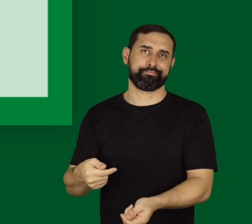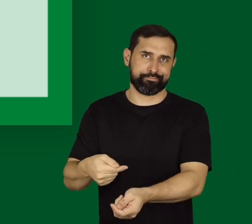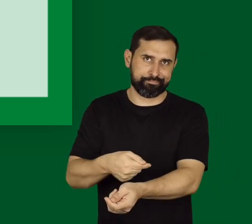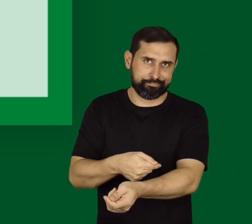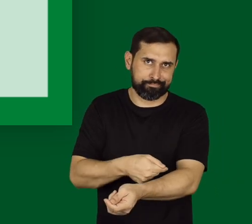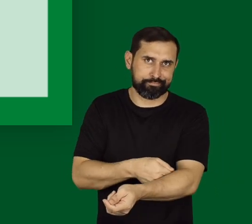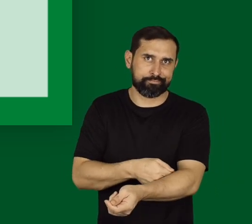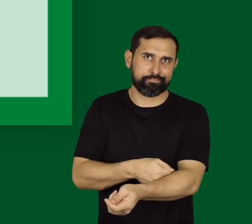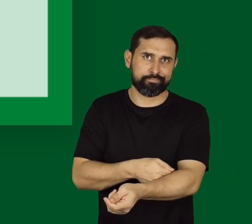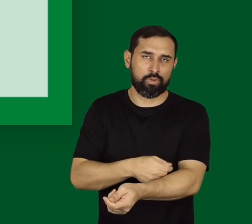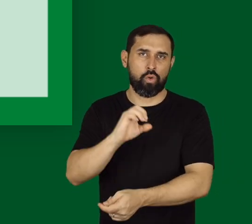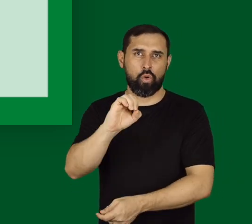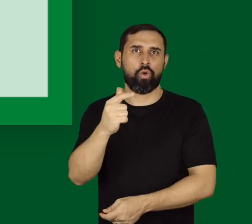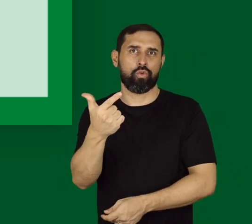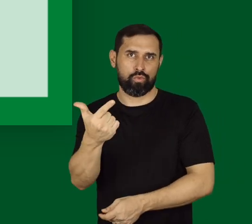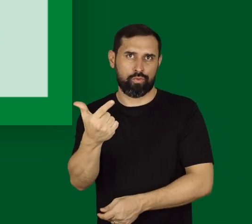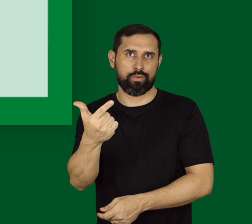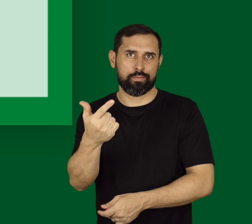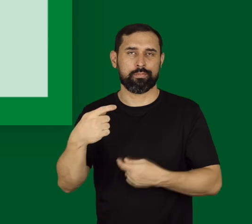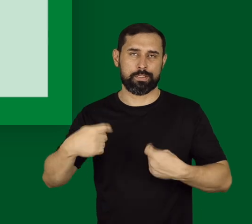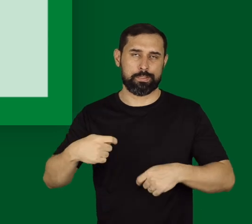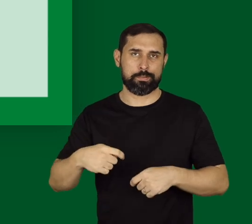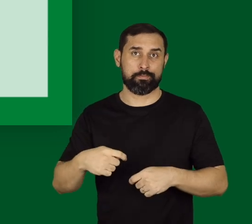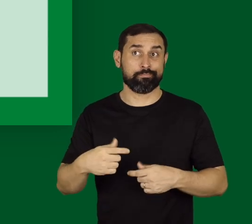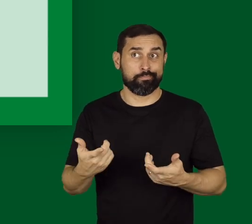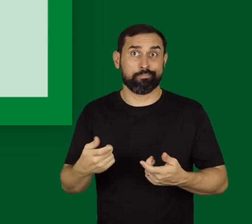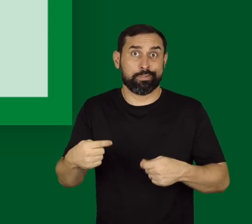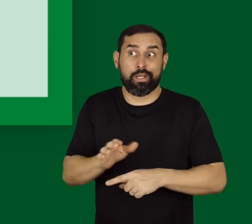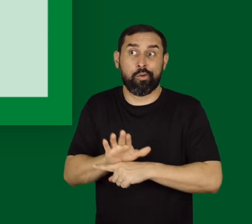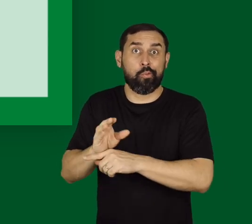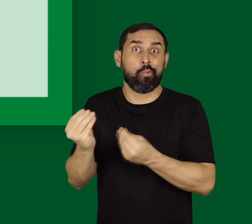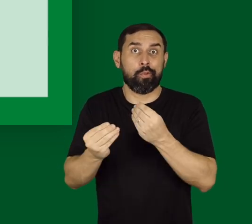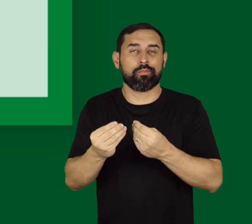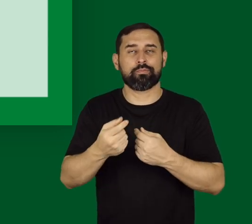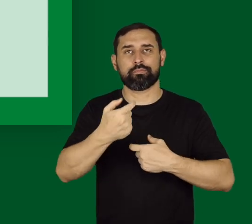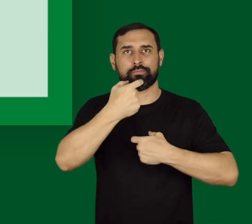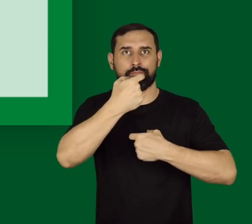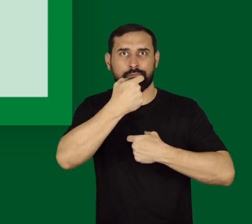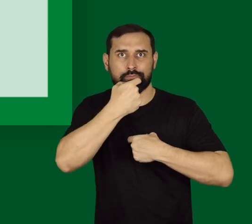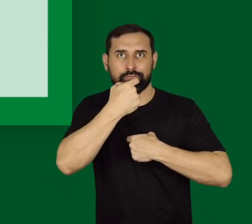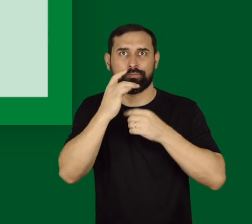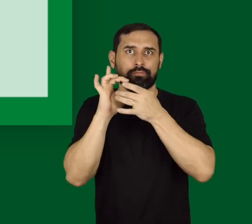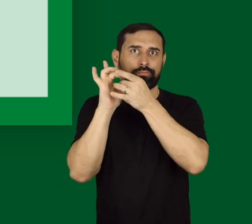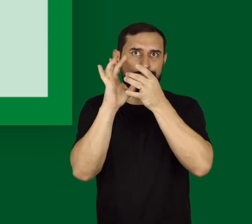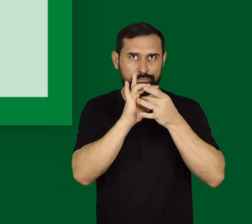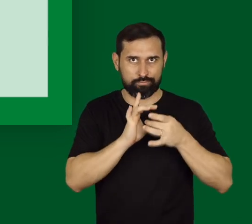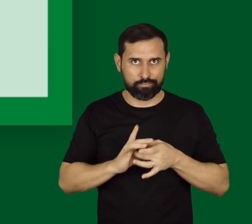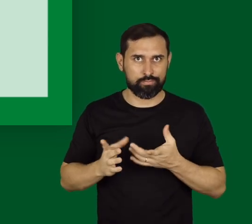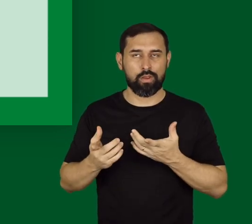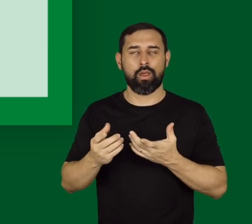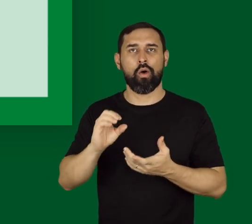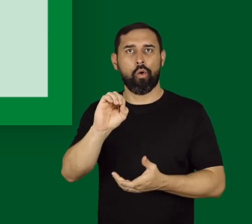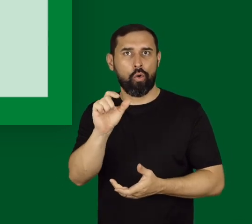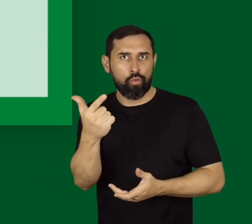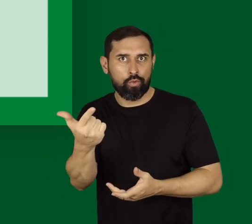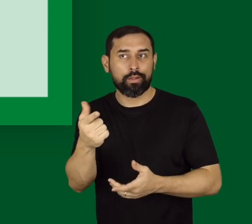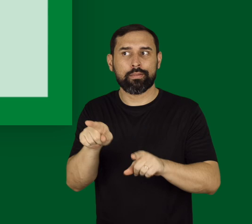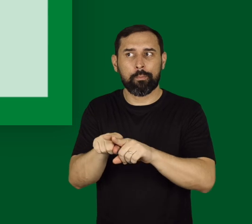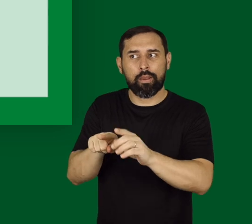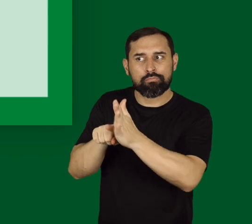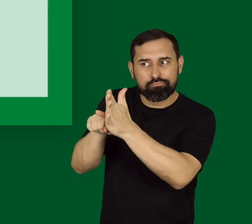monitorização oxigênio e veia. Então, você não pode deixar de abrir via aérea, oferecer oxigênio,